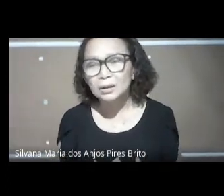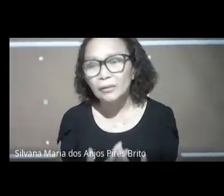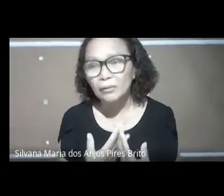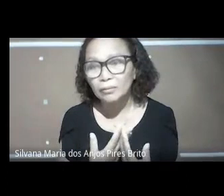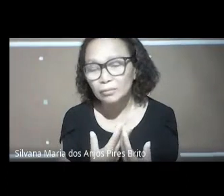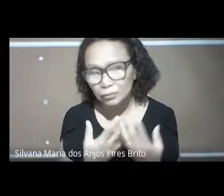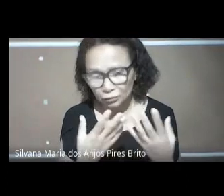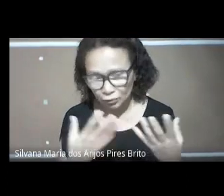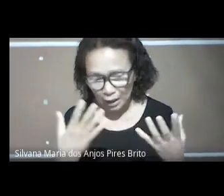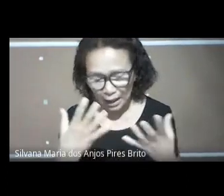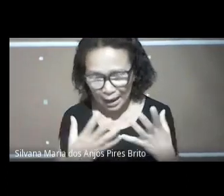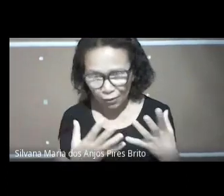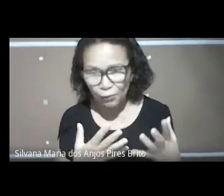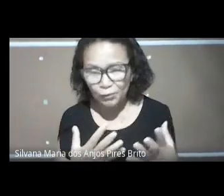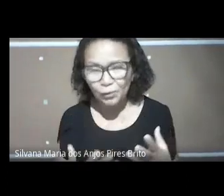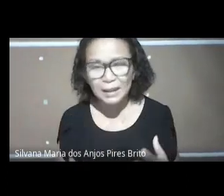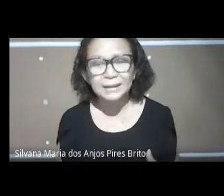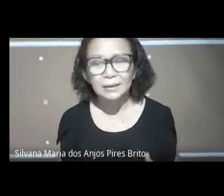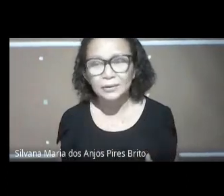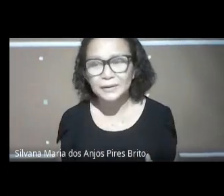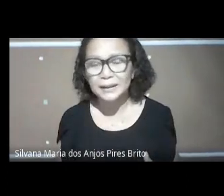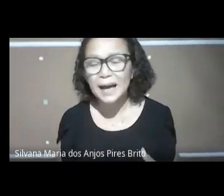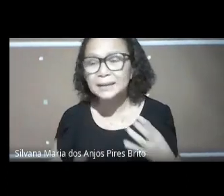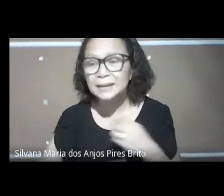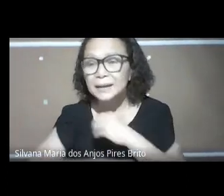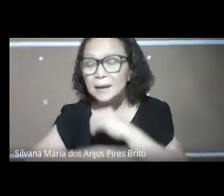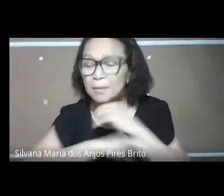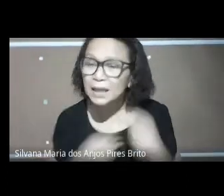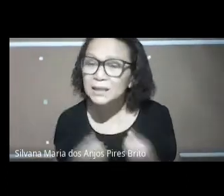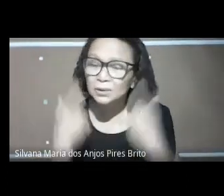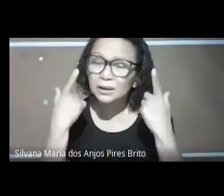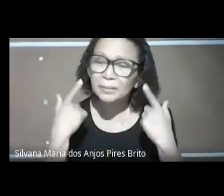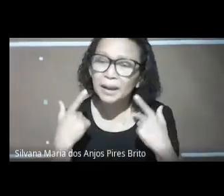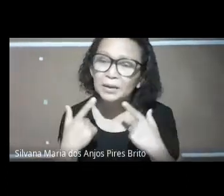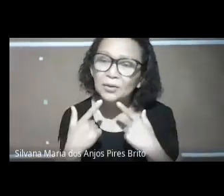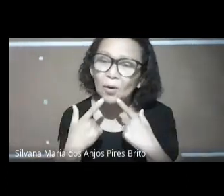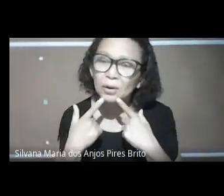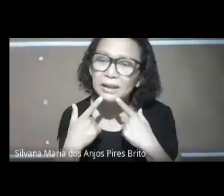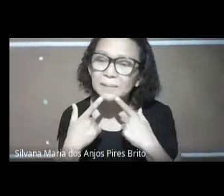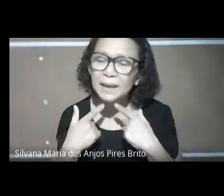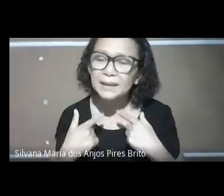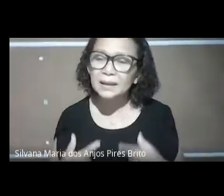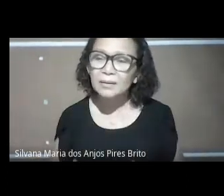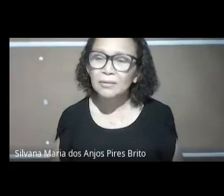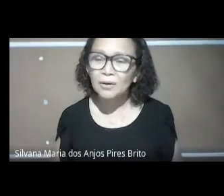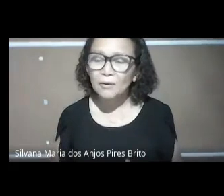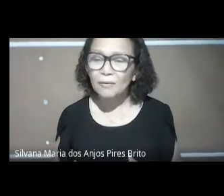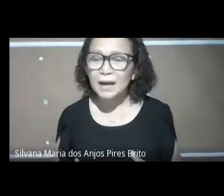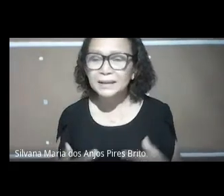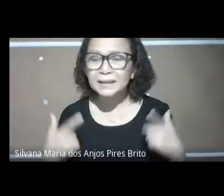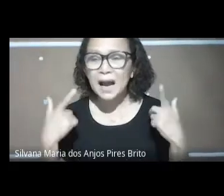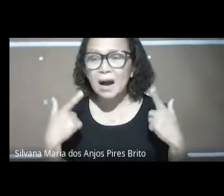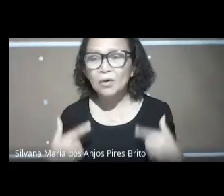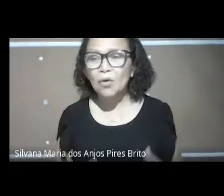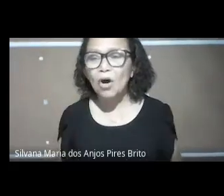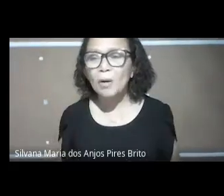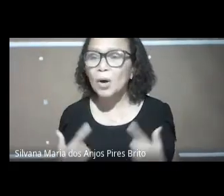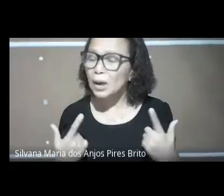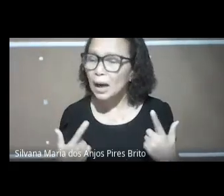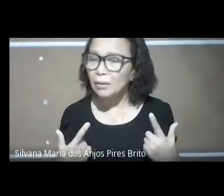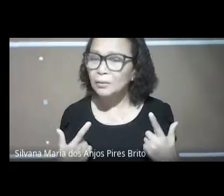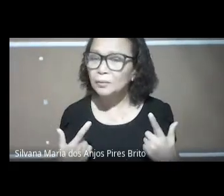só a configuração dos sinais, mas muda também toda a expressão facial